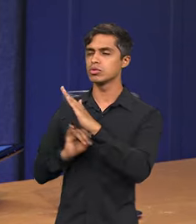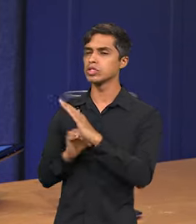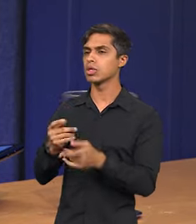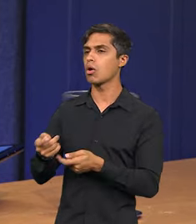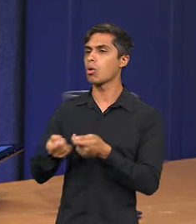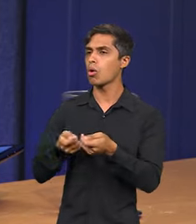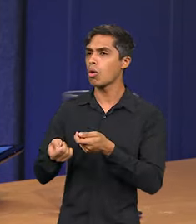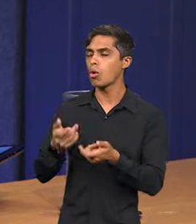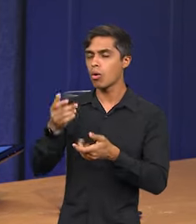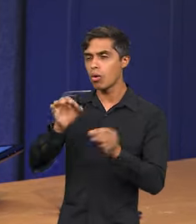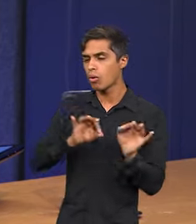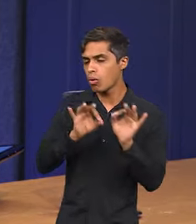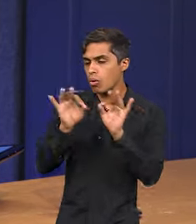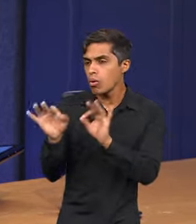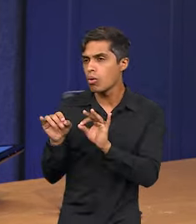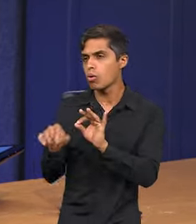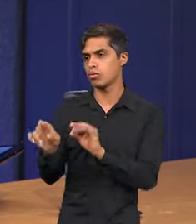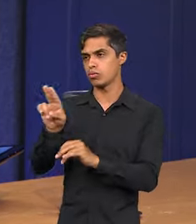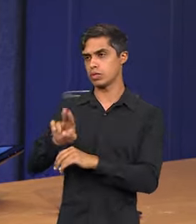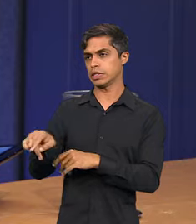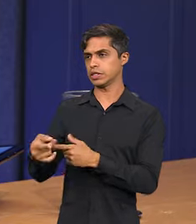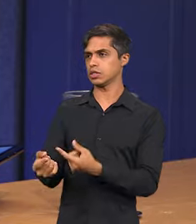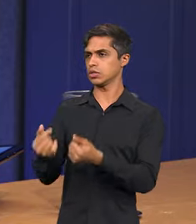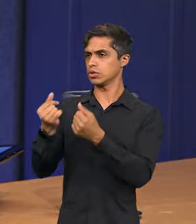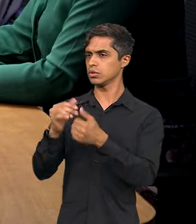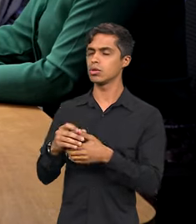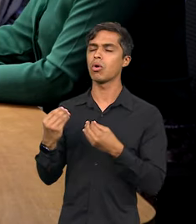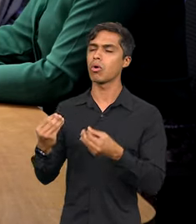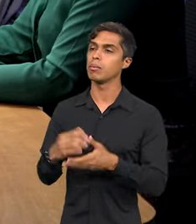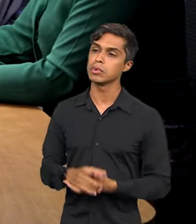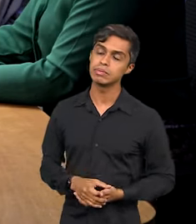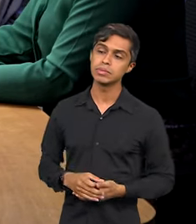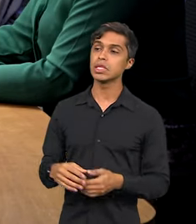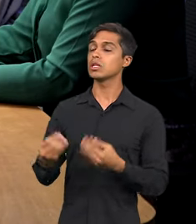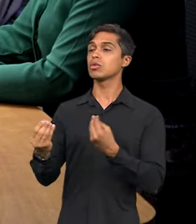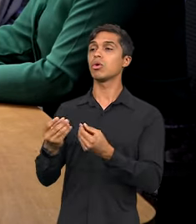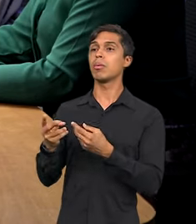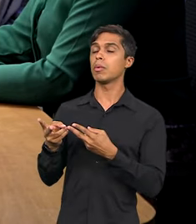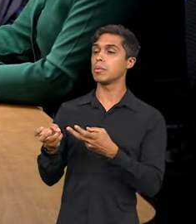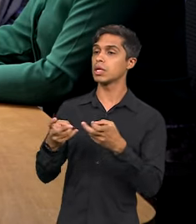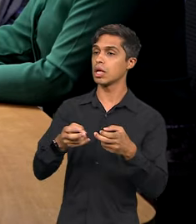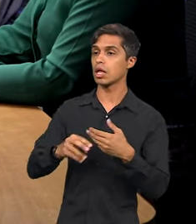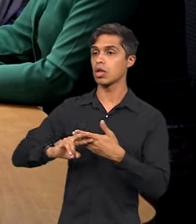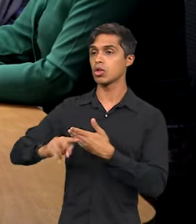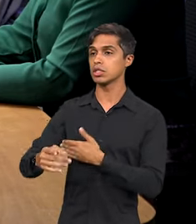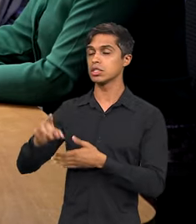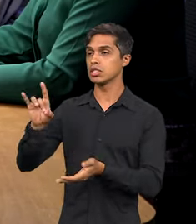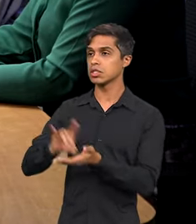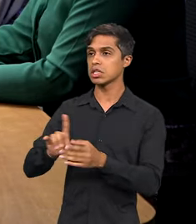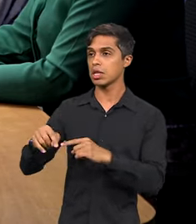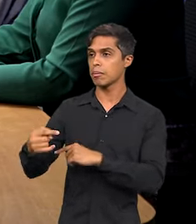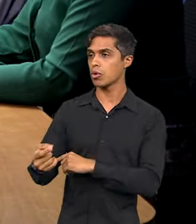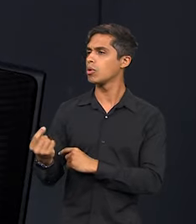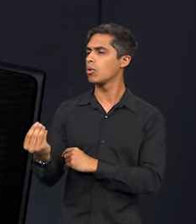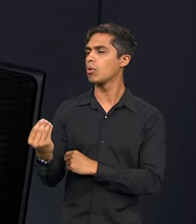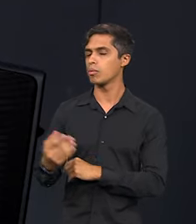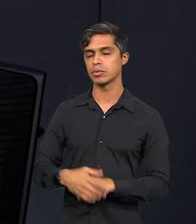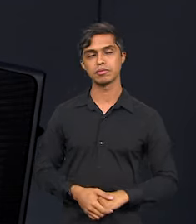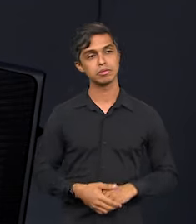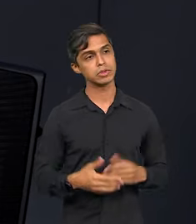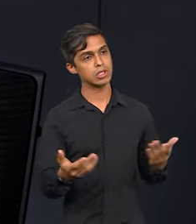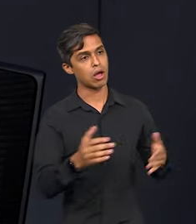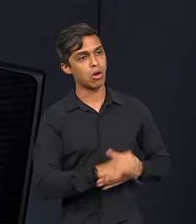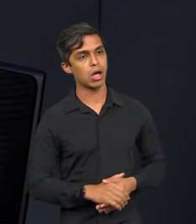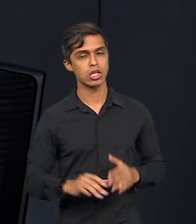para acompanhar o uso desses recursos e como mensurar os efeitos reais deles depois eh